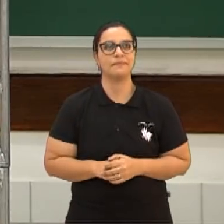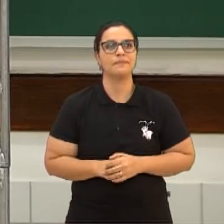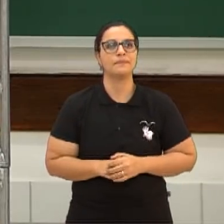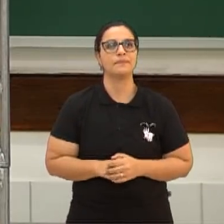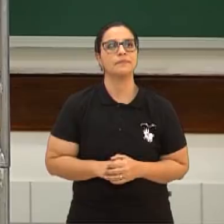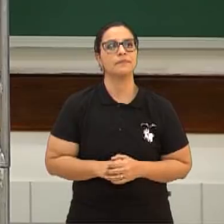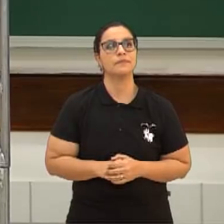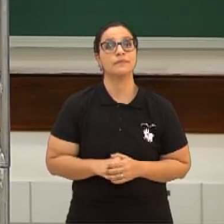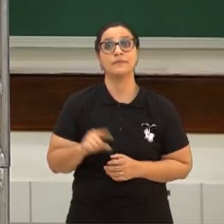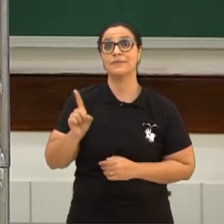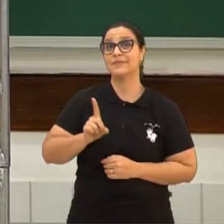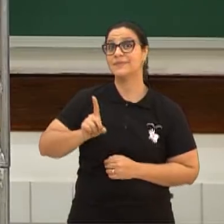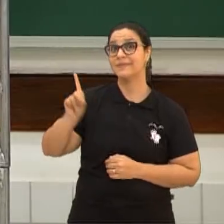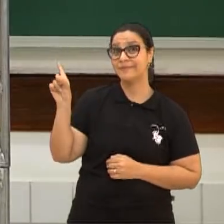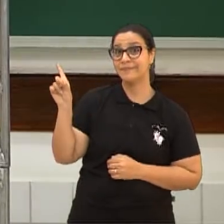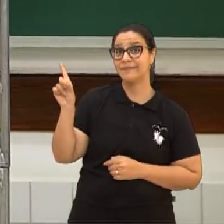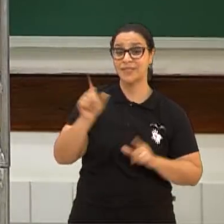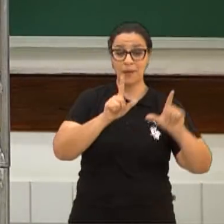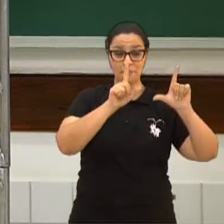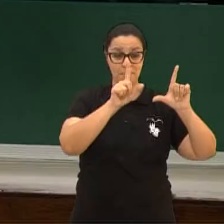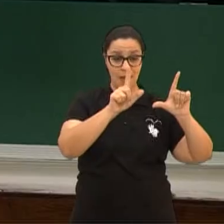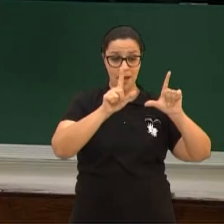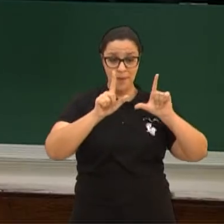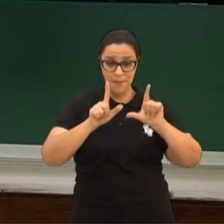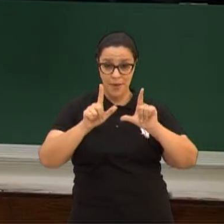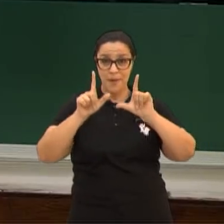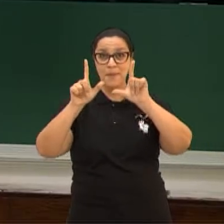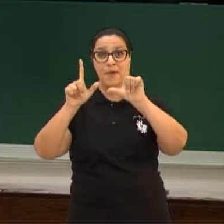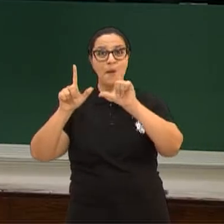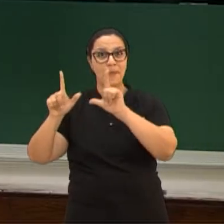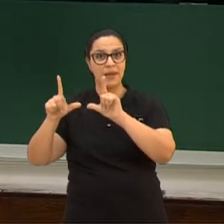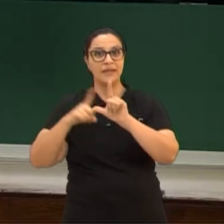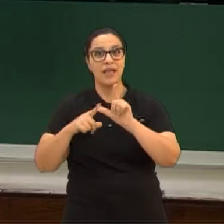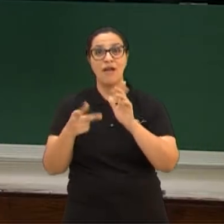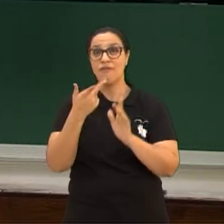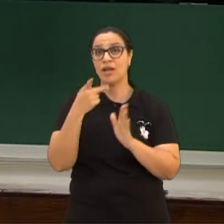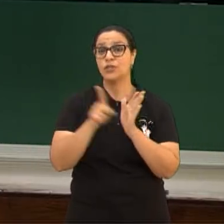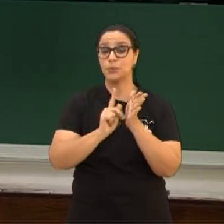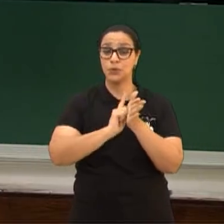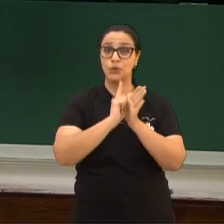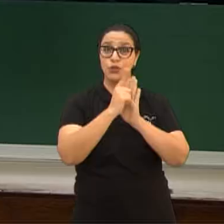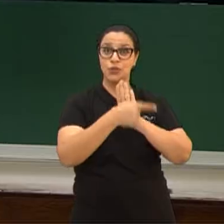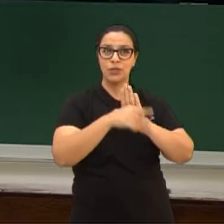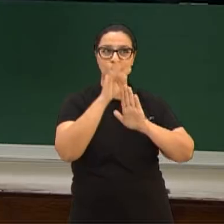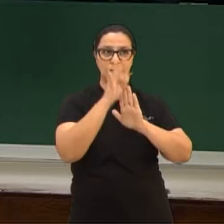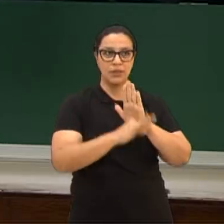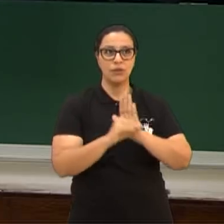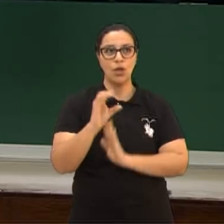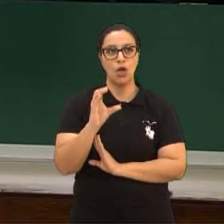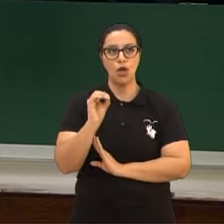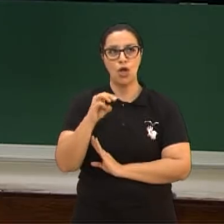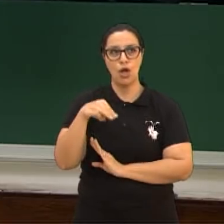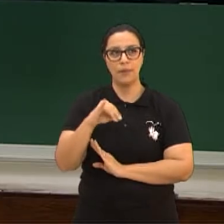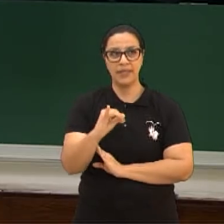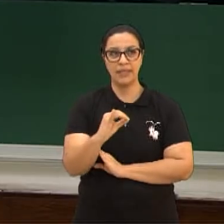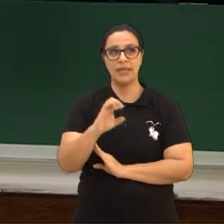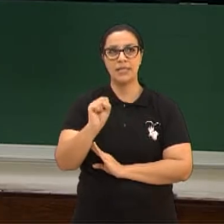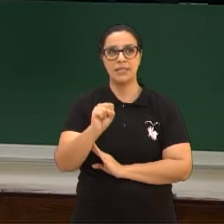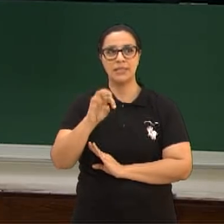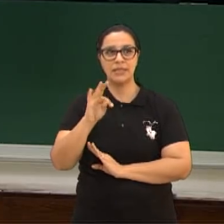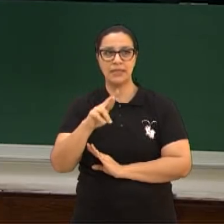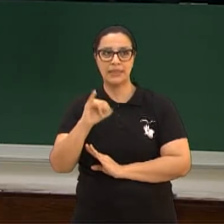começamos. A primeira, vamos falar sobre este gênero, comic